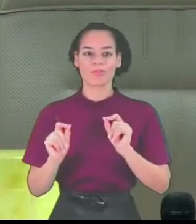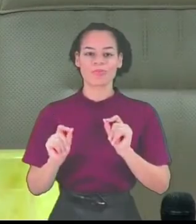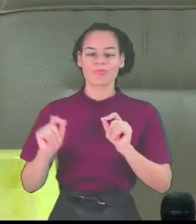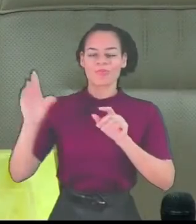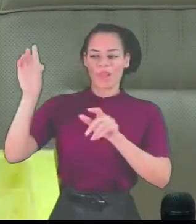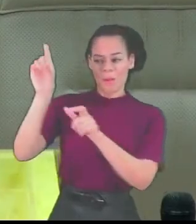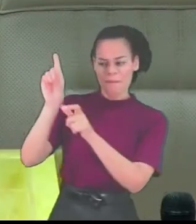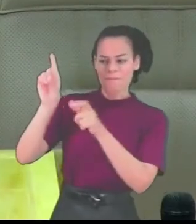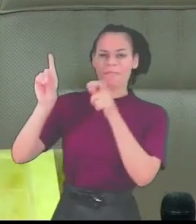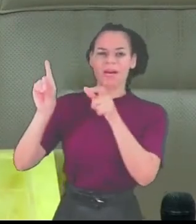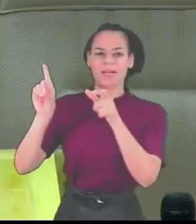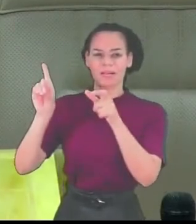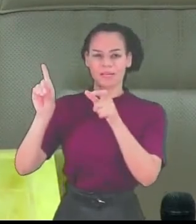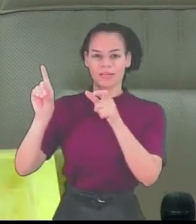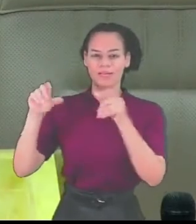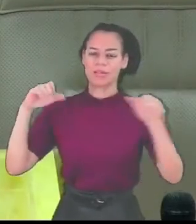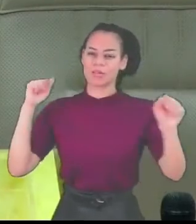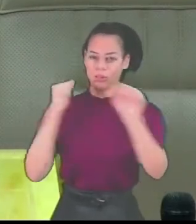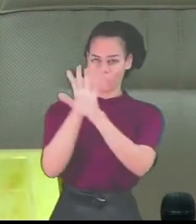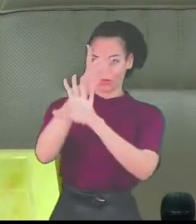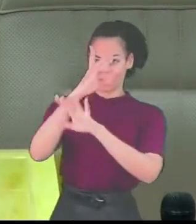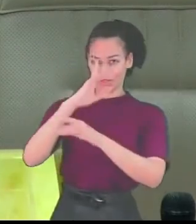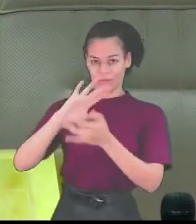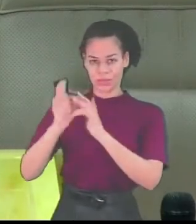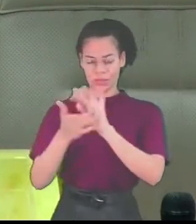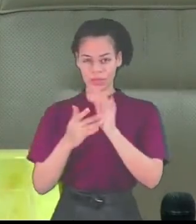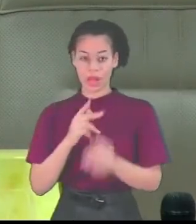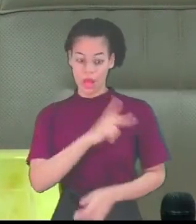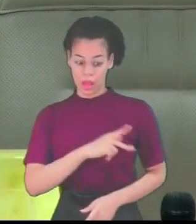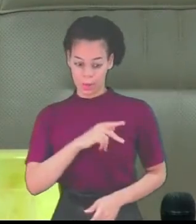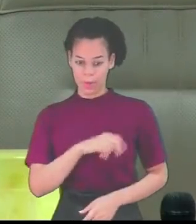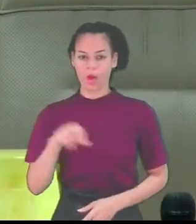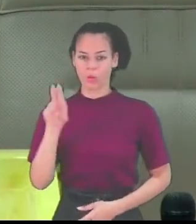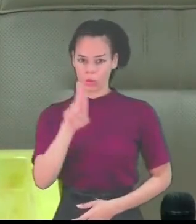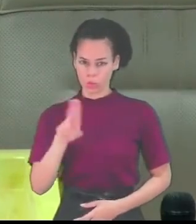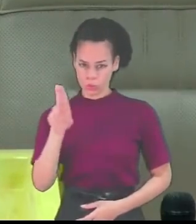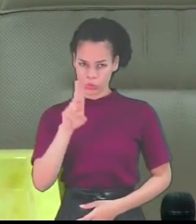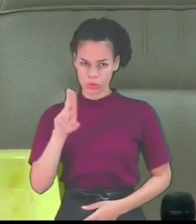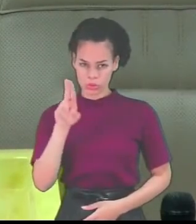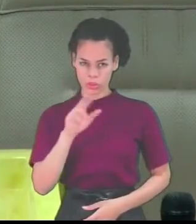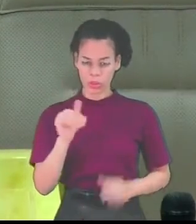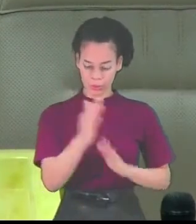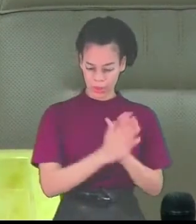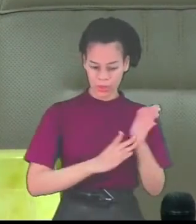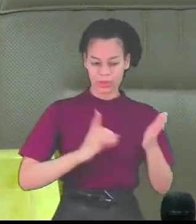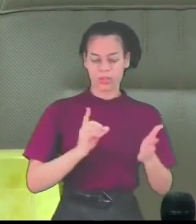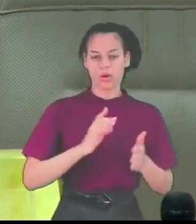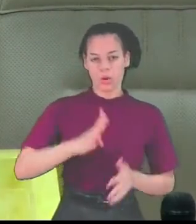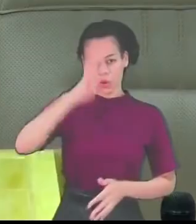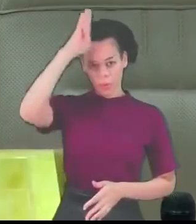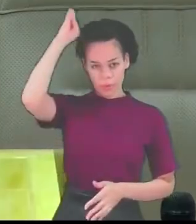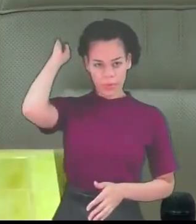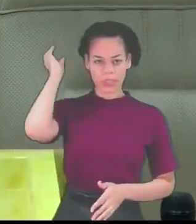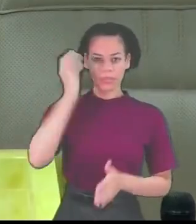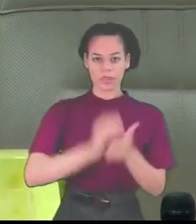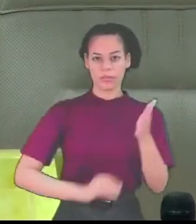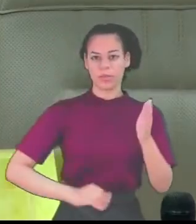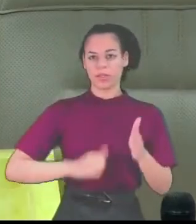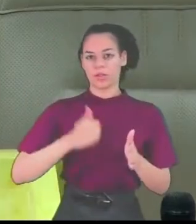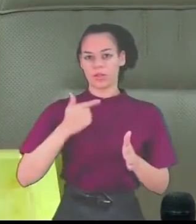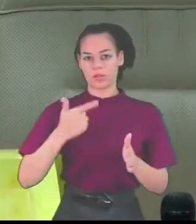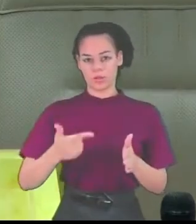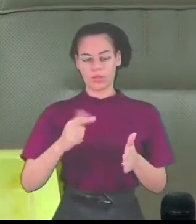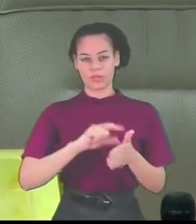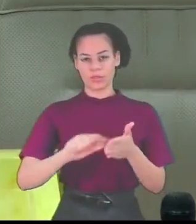glórias a Jesus aí Paulo se utilizando da palavra de Deus Romanos Capítulo 2 Versículo 14 e